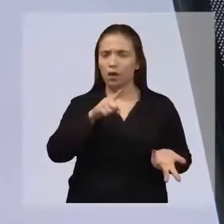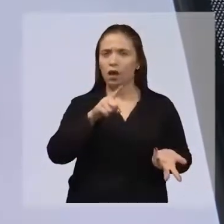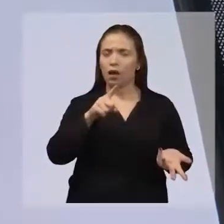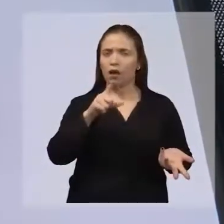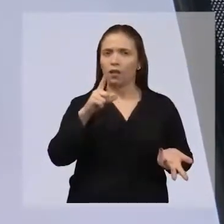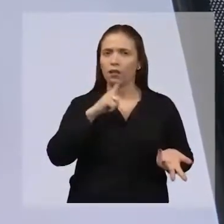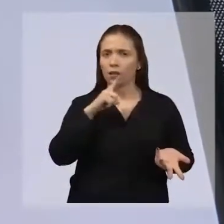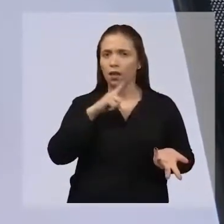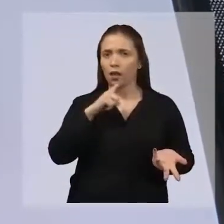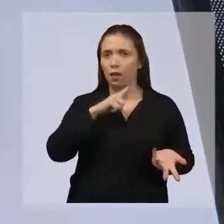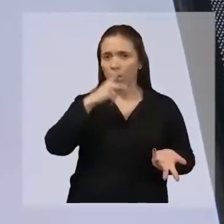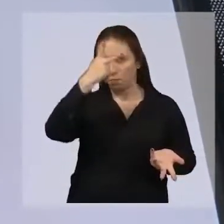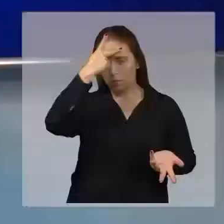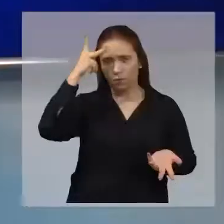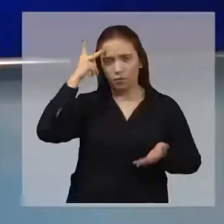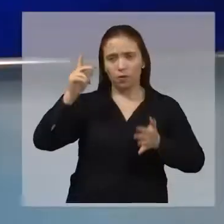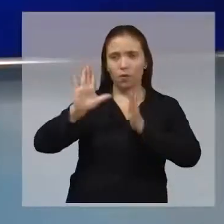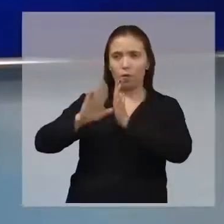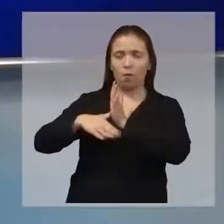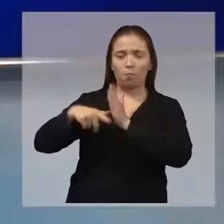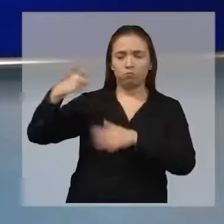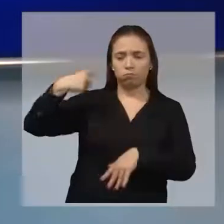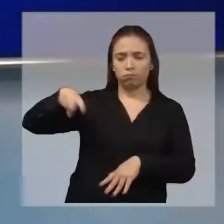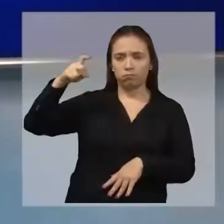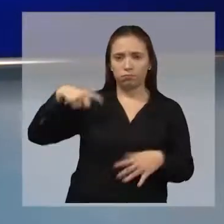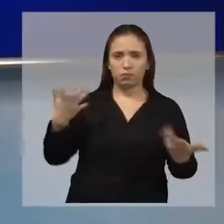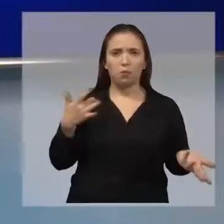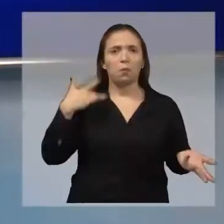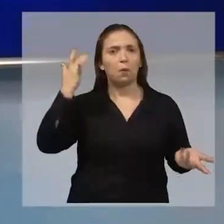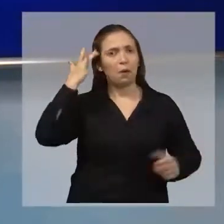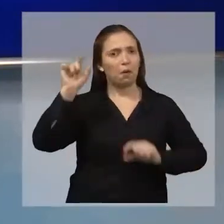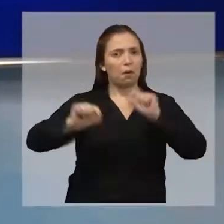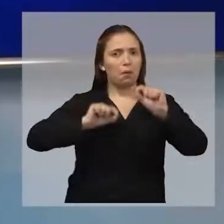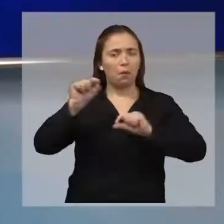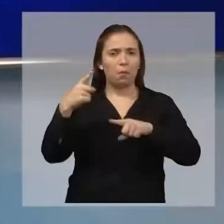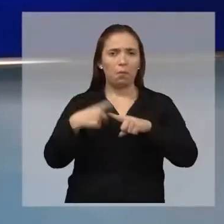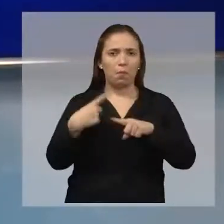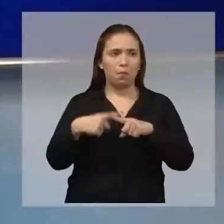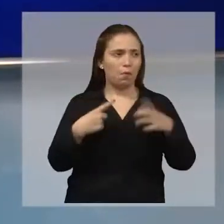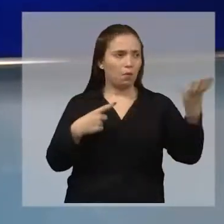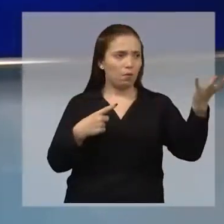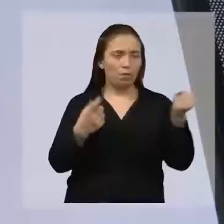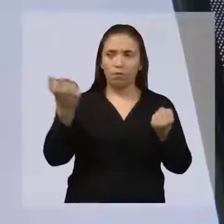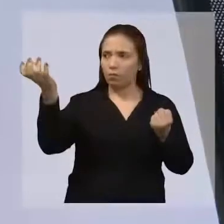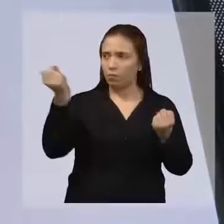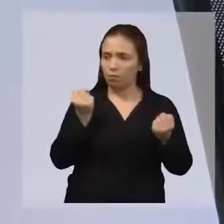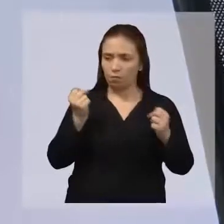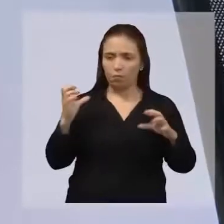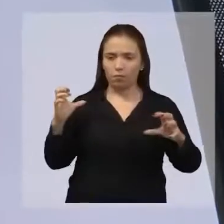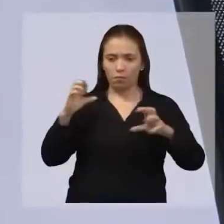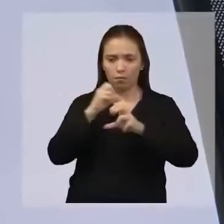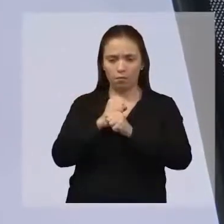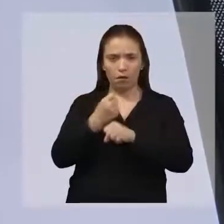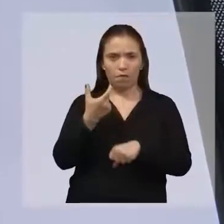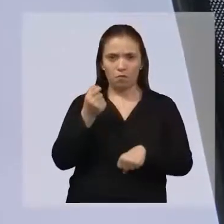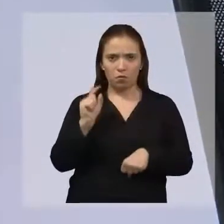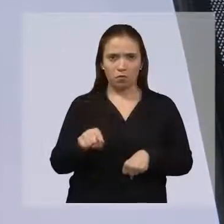roubando. Alguém está me roubando. Que duas você não soma, né? Eu estou com duas, não chega a 20